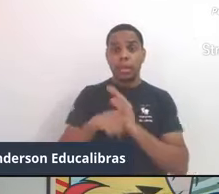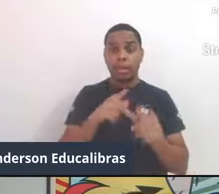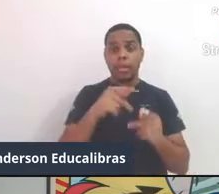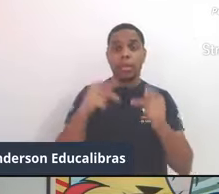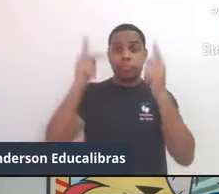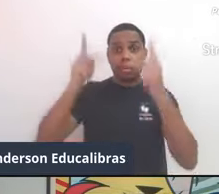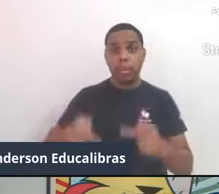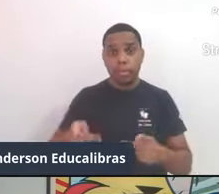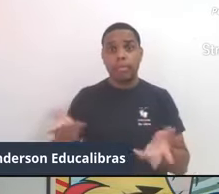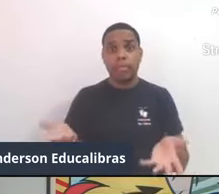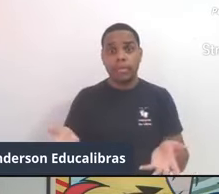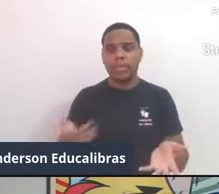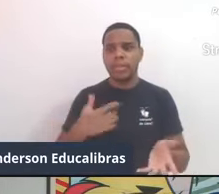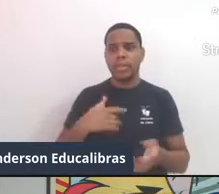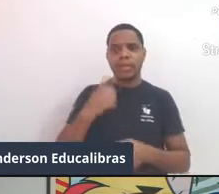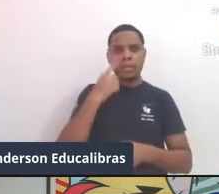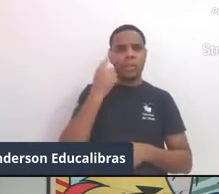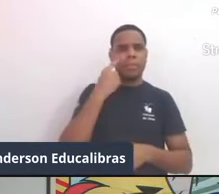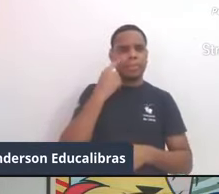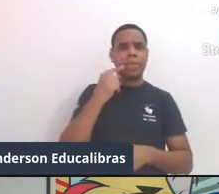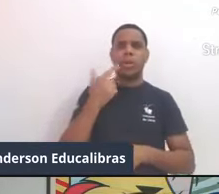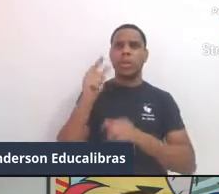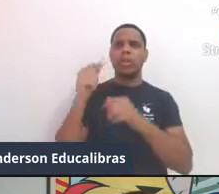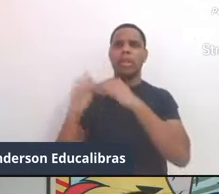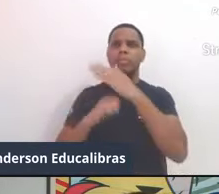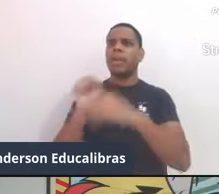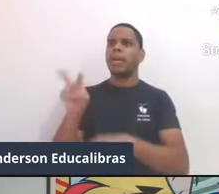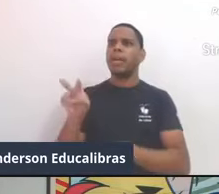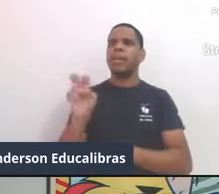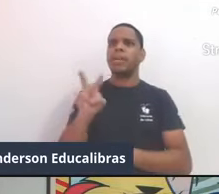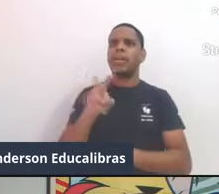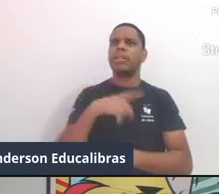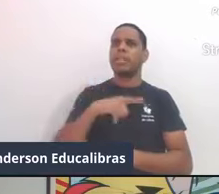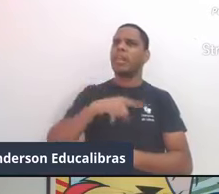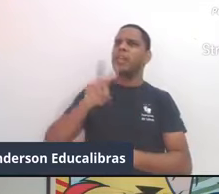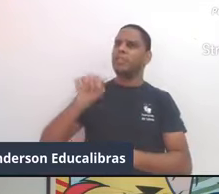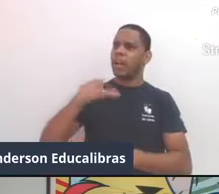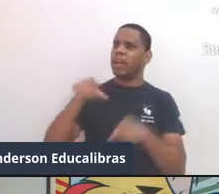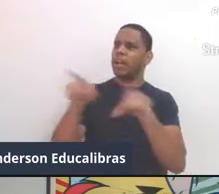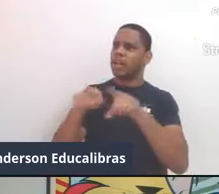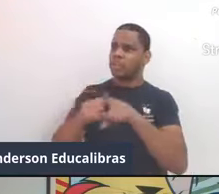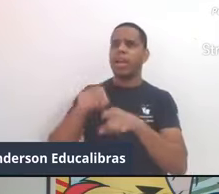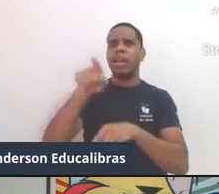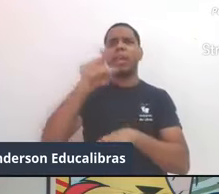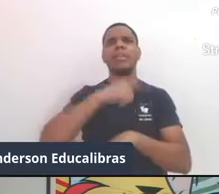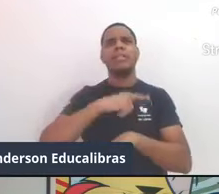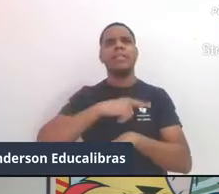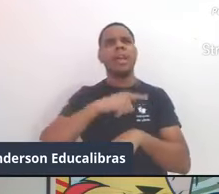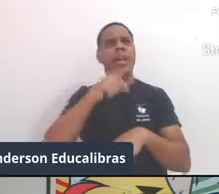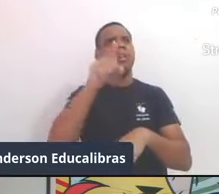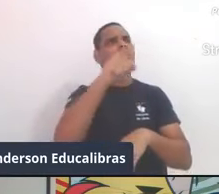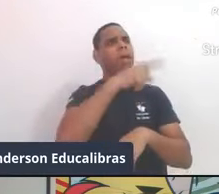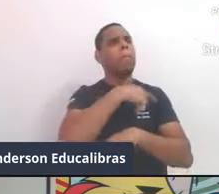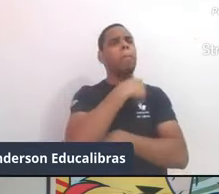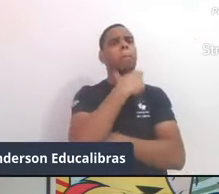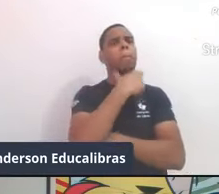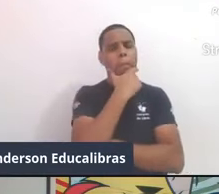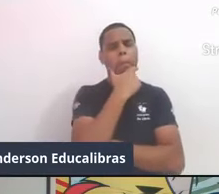semestre, e quando a gente começou a olhar para outras empresas, a gente percebeu que todo mundo tem essa demanda, né? Então, eu acho que